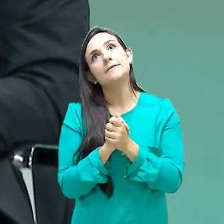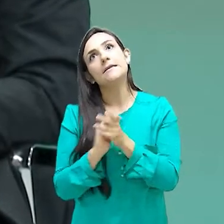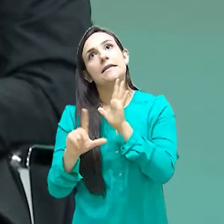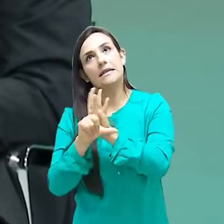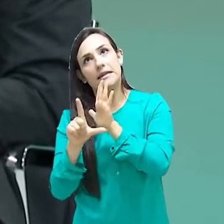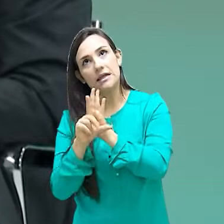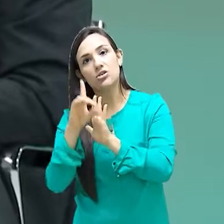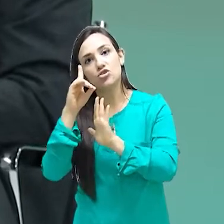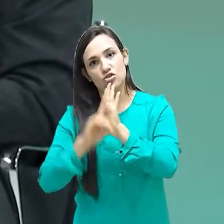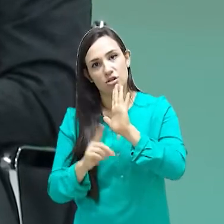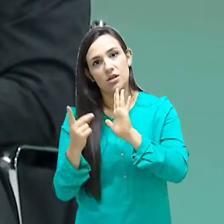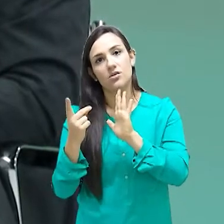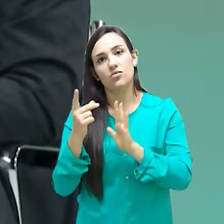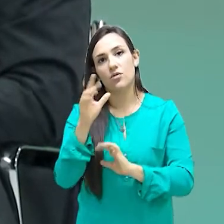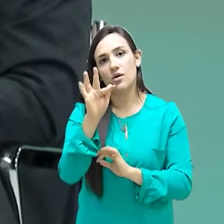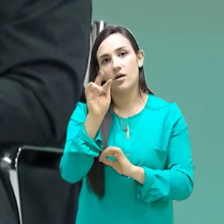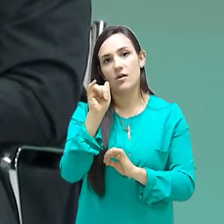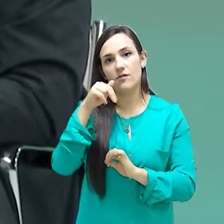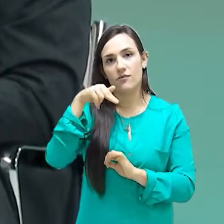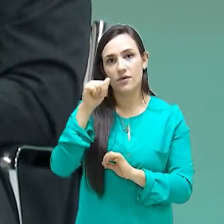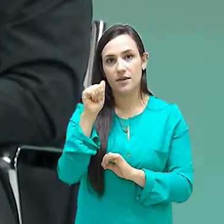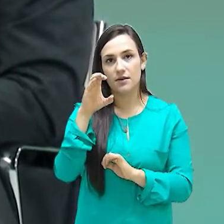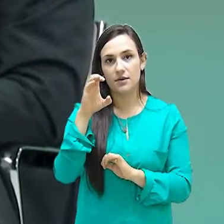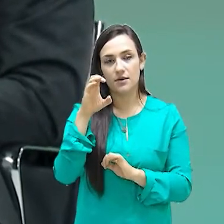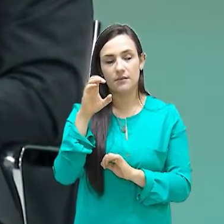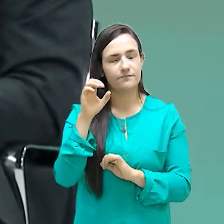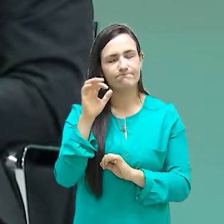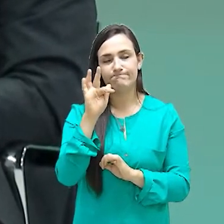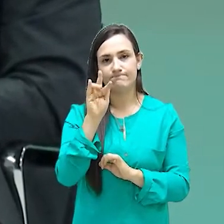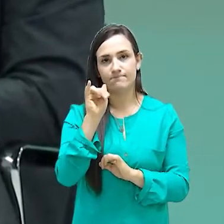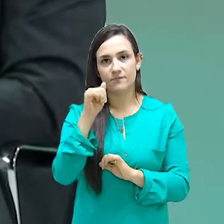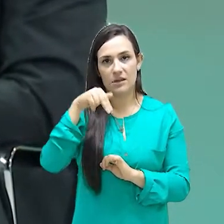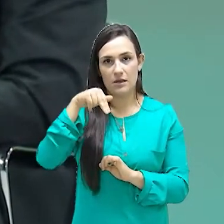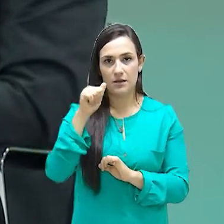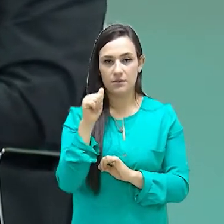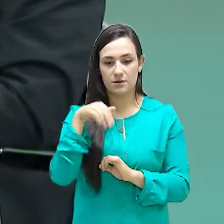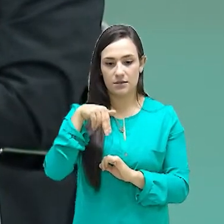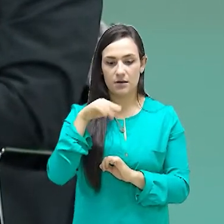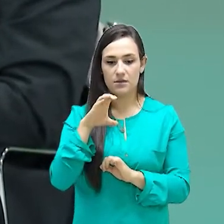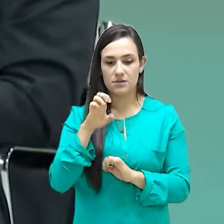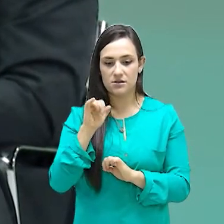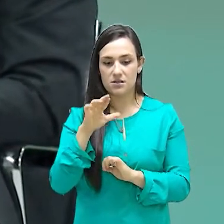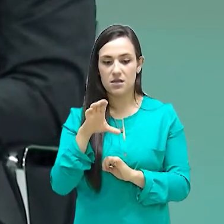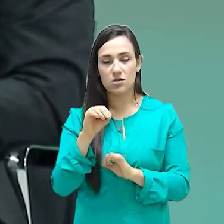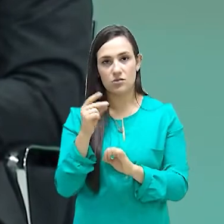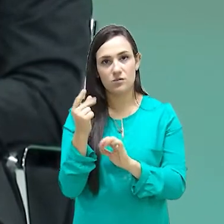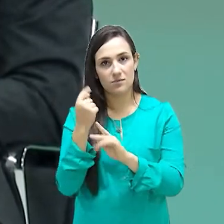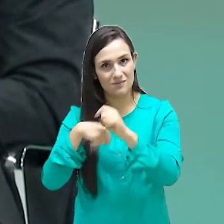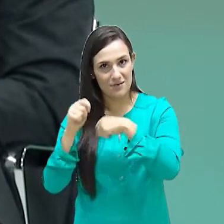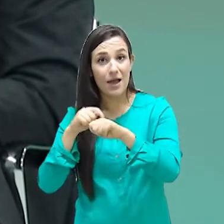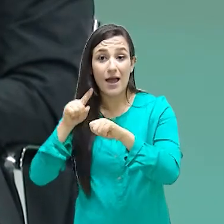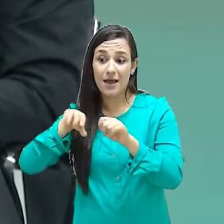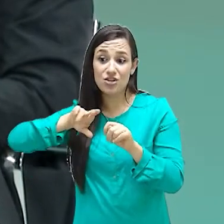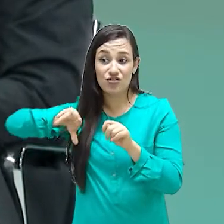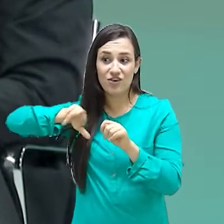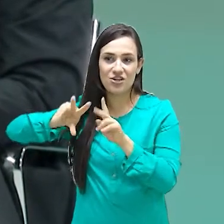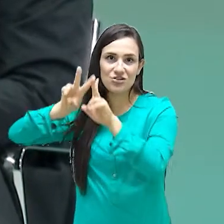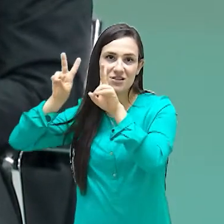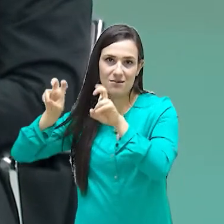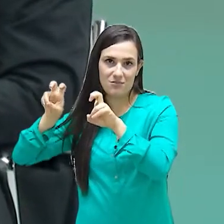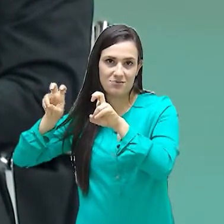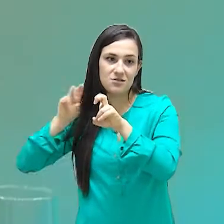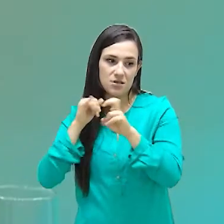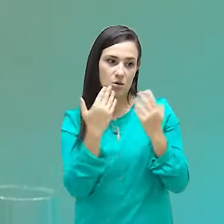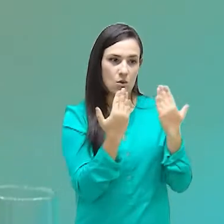financeiro, que tem uma temática, um alcance um pouco diferente da consolidação de leis de